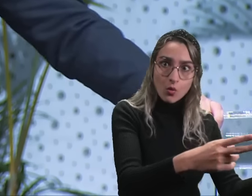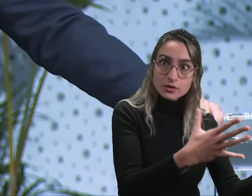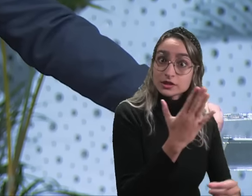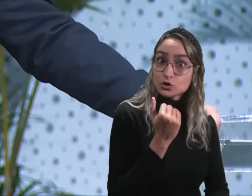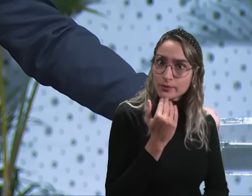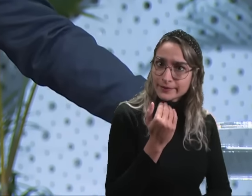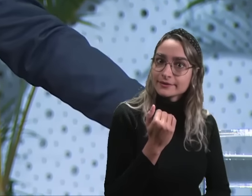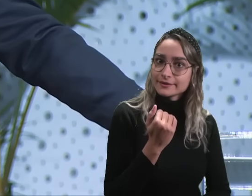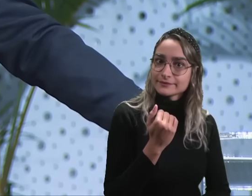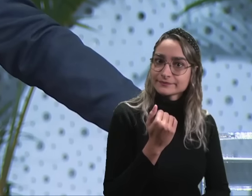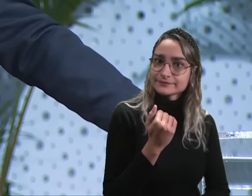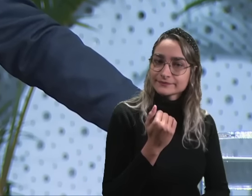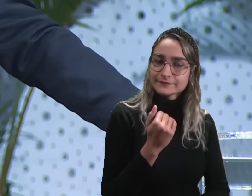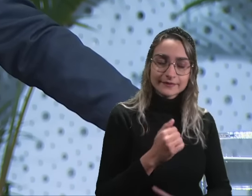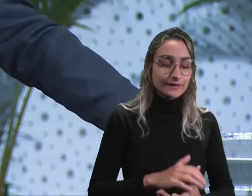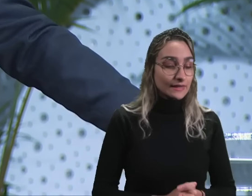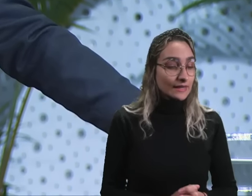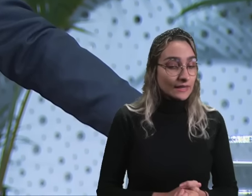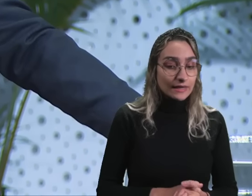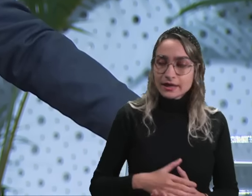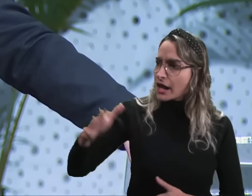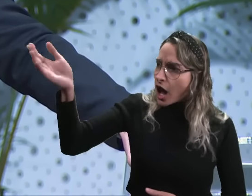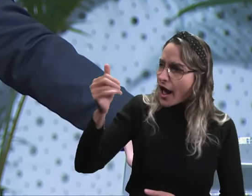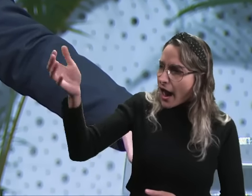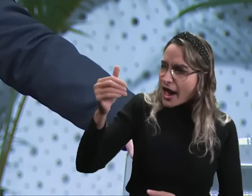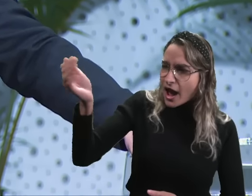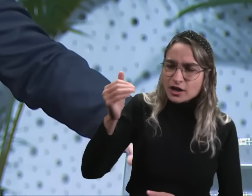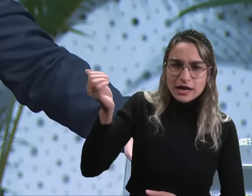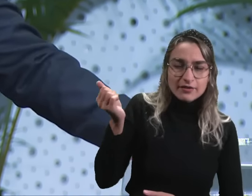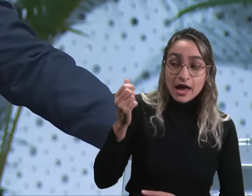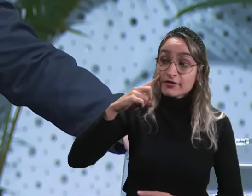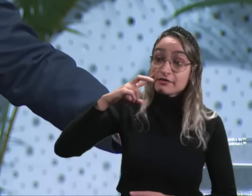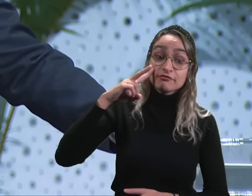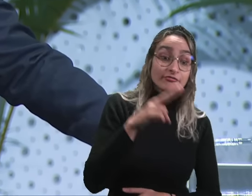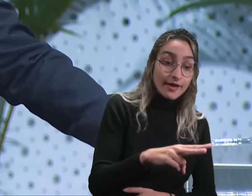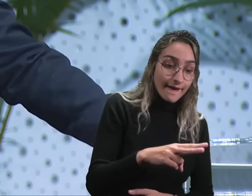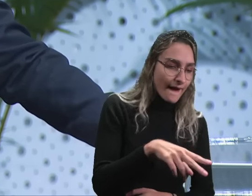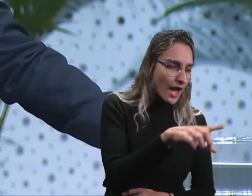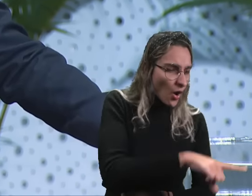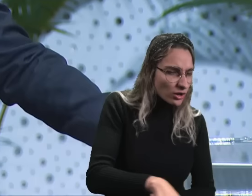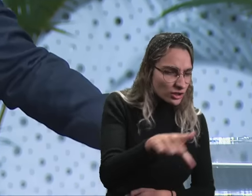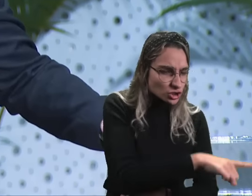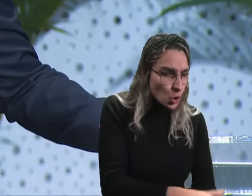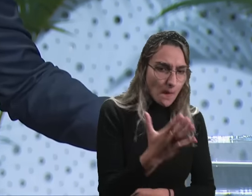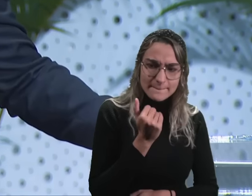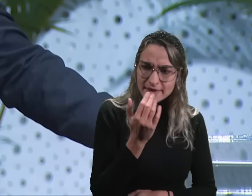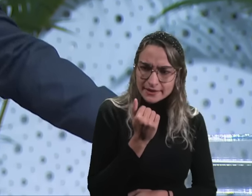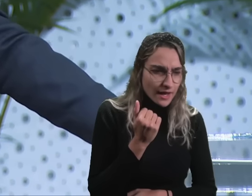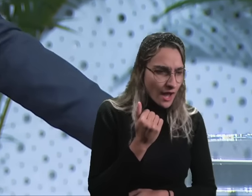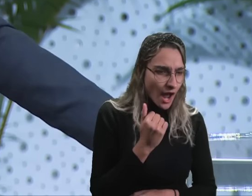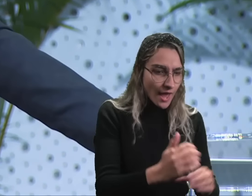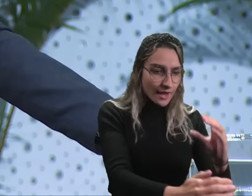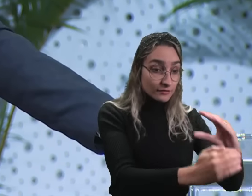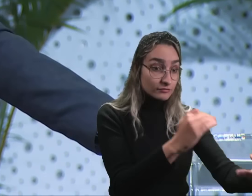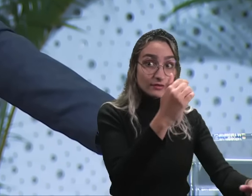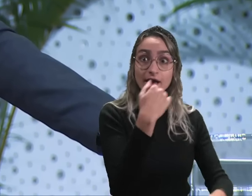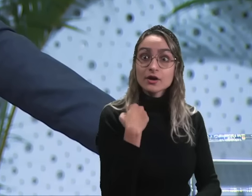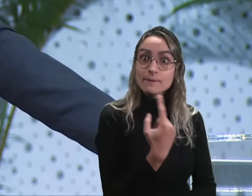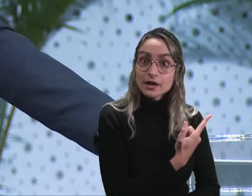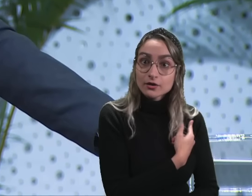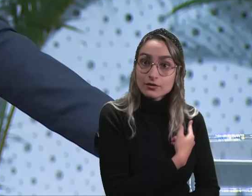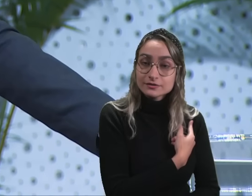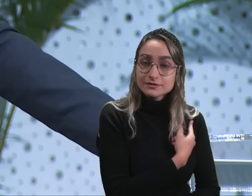falou Pode ser que seja falou para ela como assim Aí ele disse